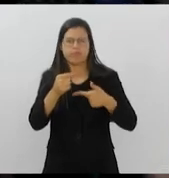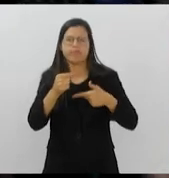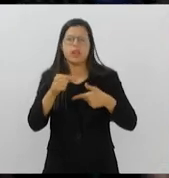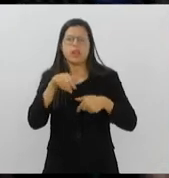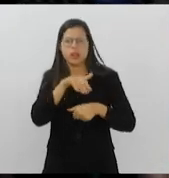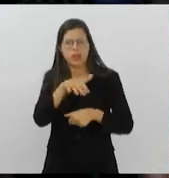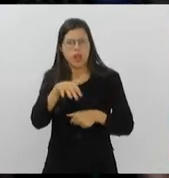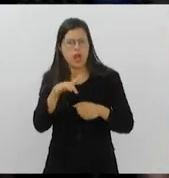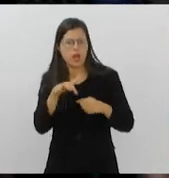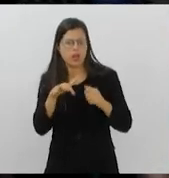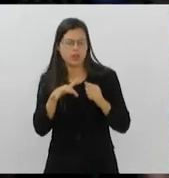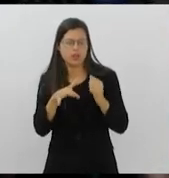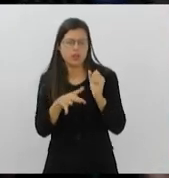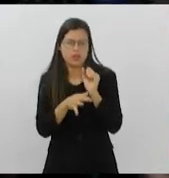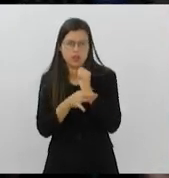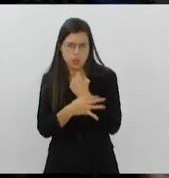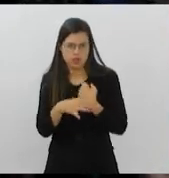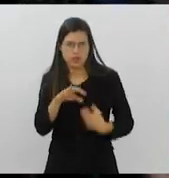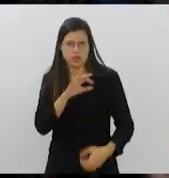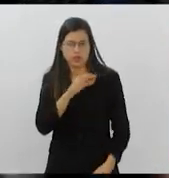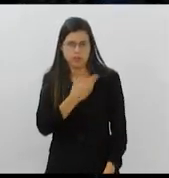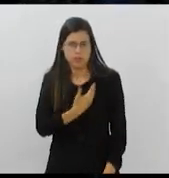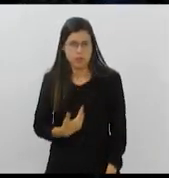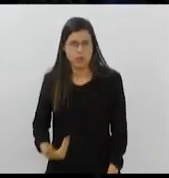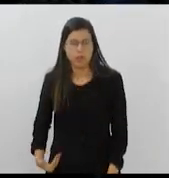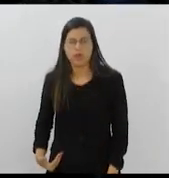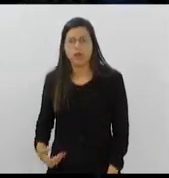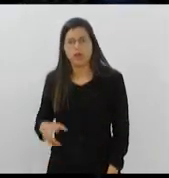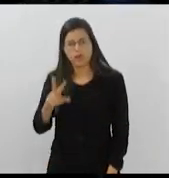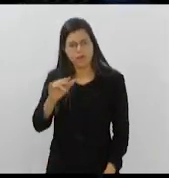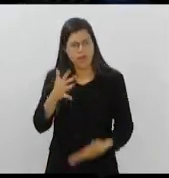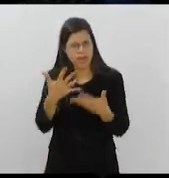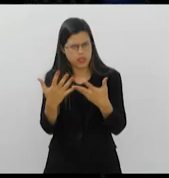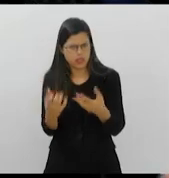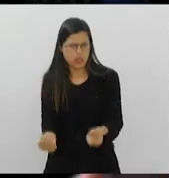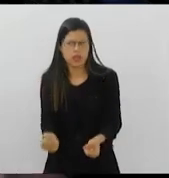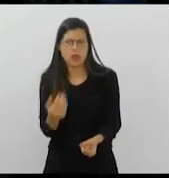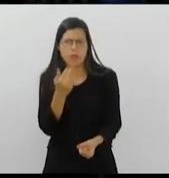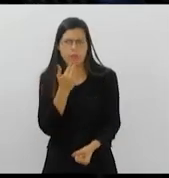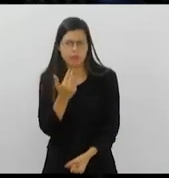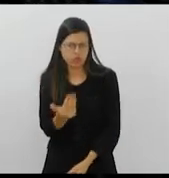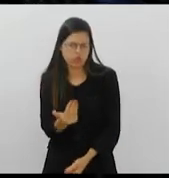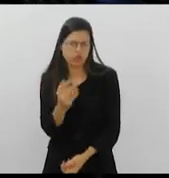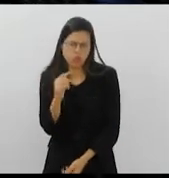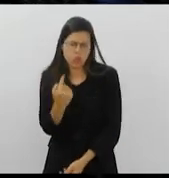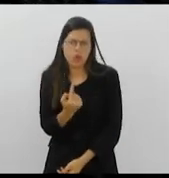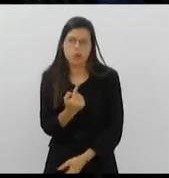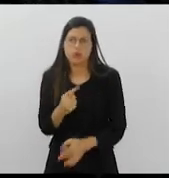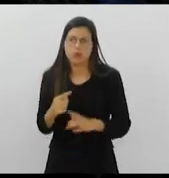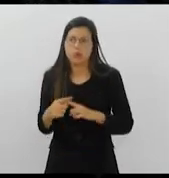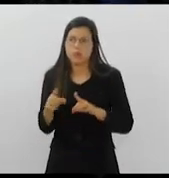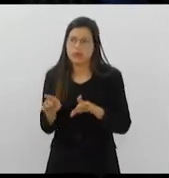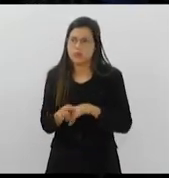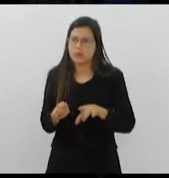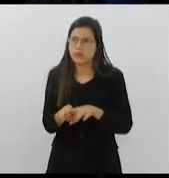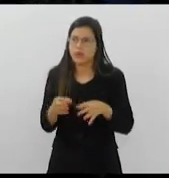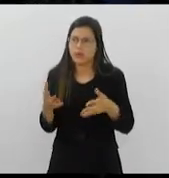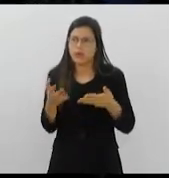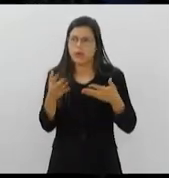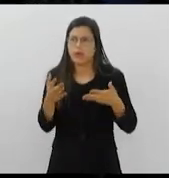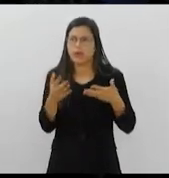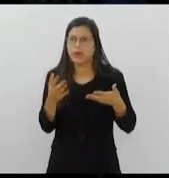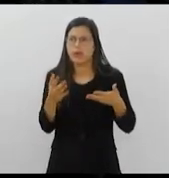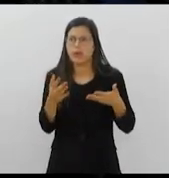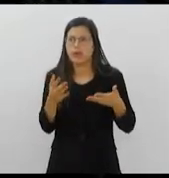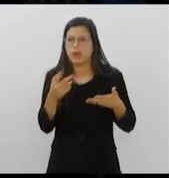sem dúvida nenhuma, atender ao nosso pedido, né? Mas também queria fazer aqui uma ponderação. Vocês